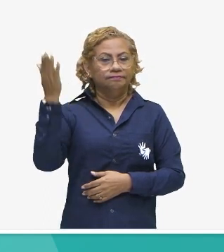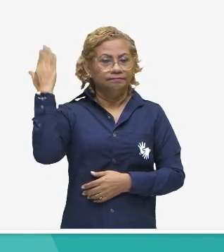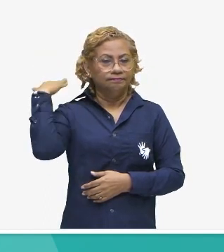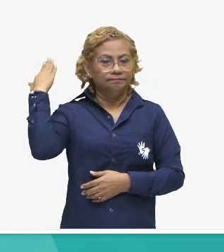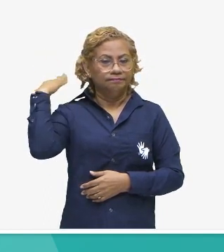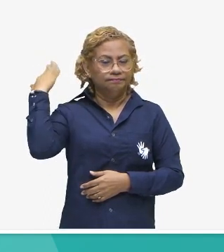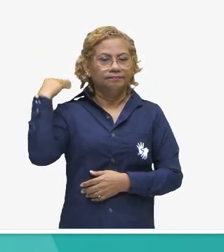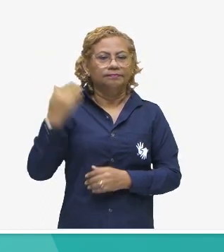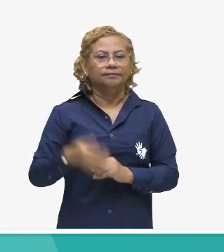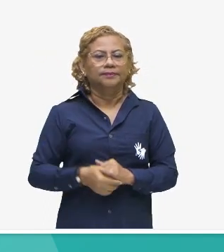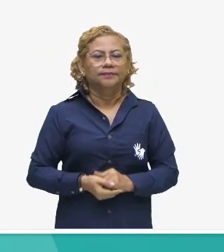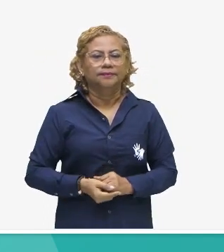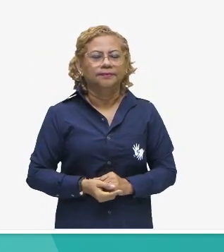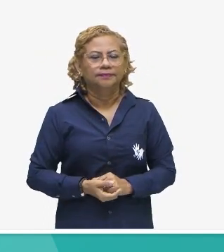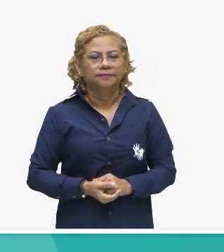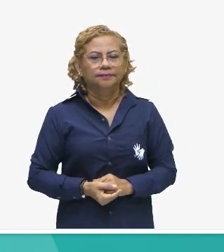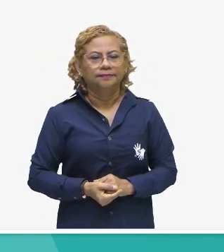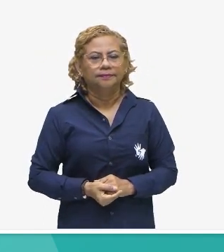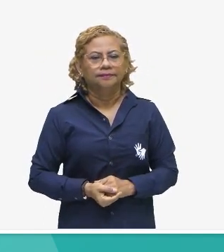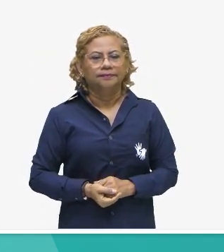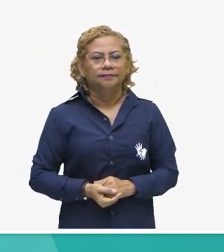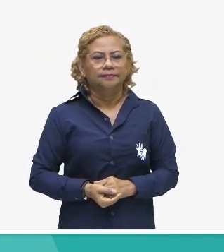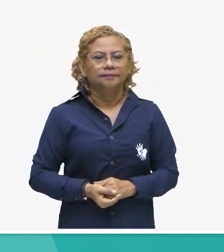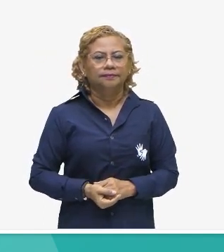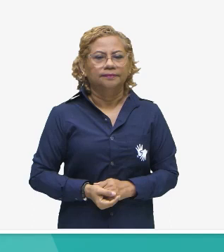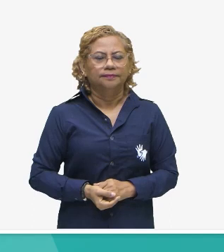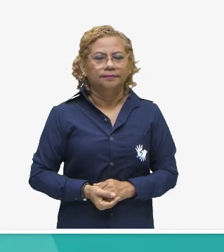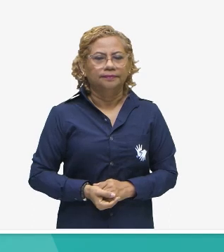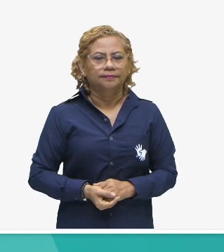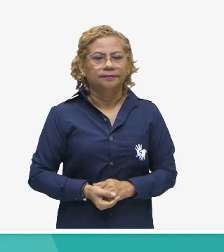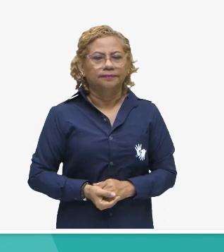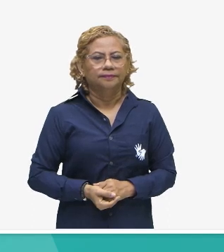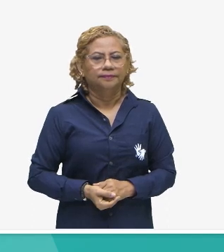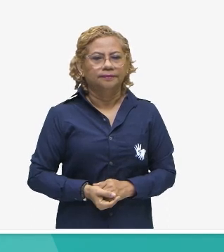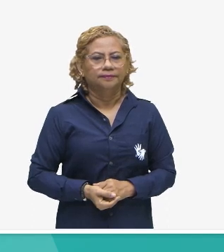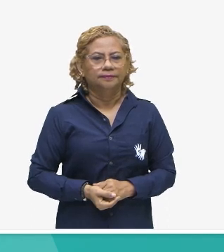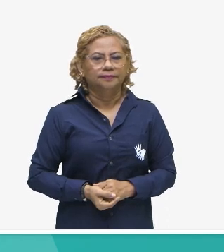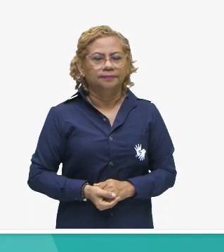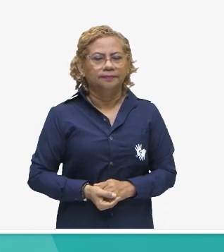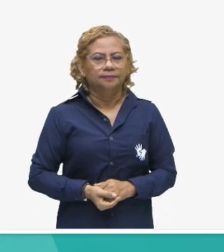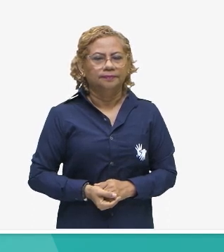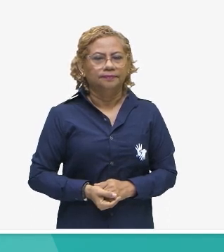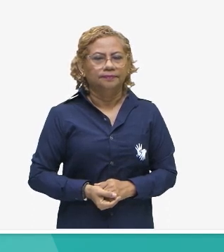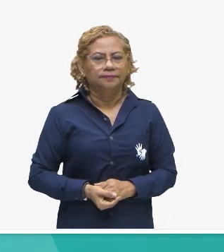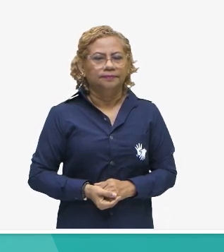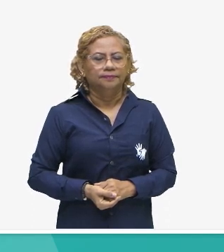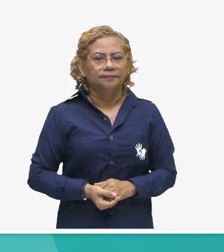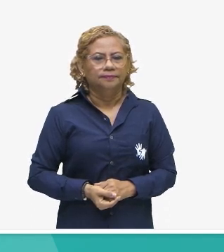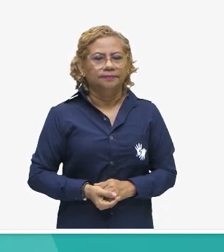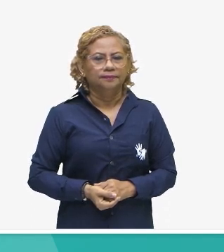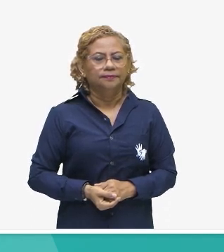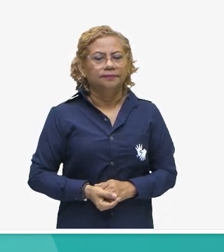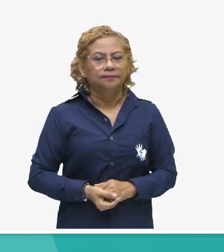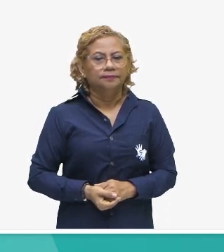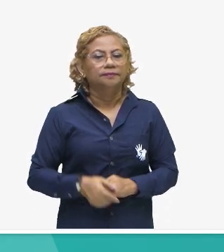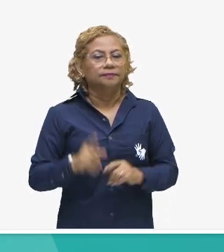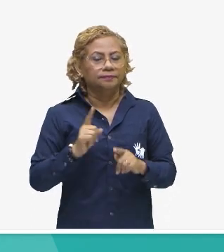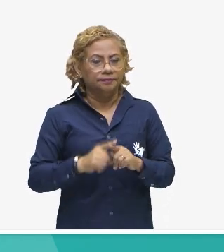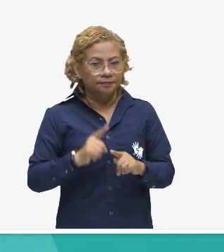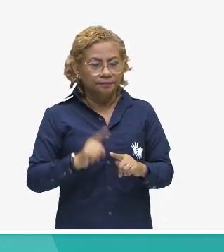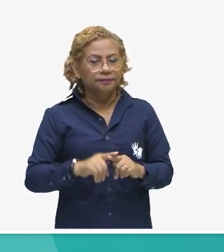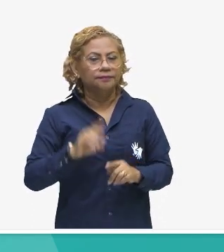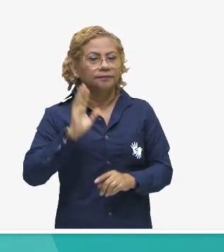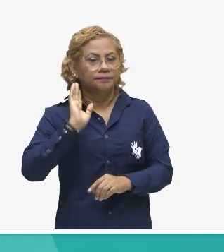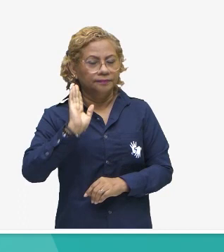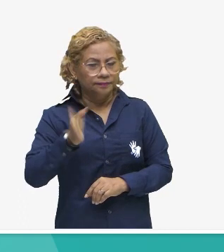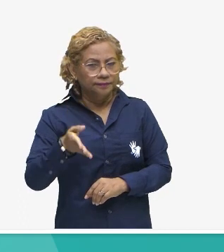né? Tudo passado. Então, você viu que já aconteceu, né? O